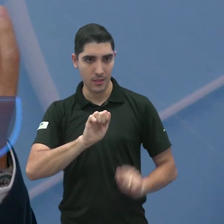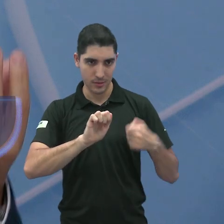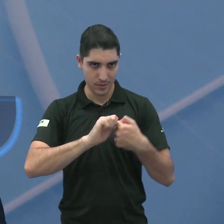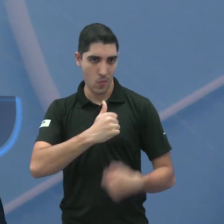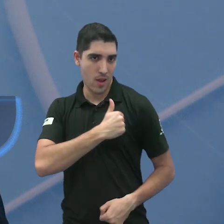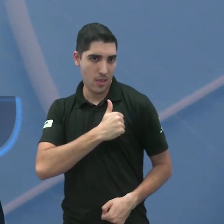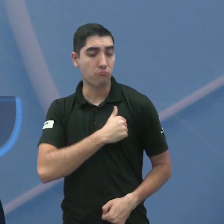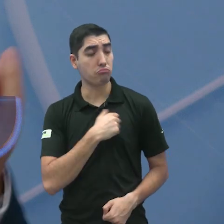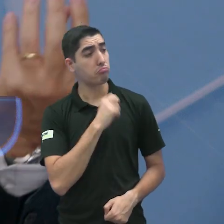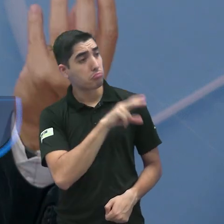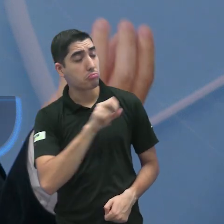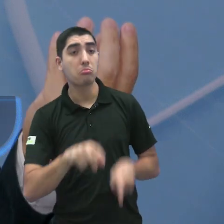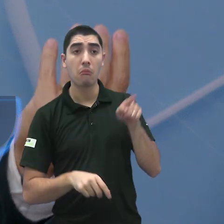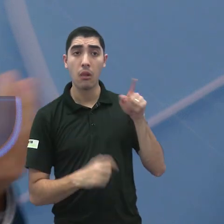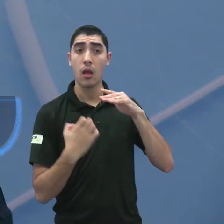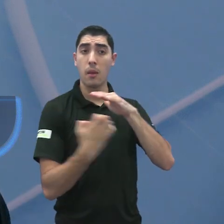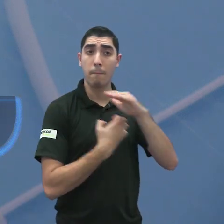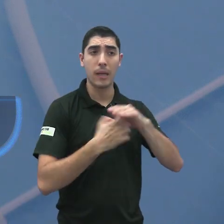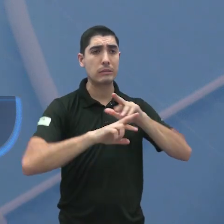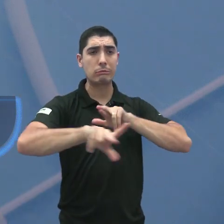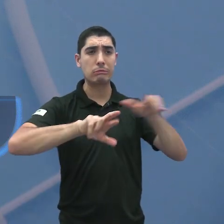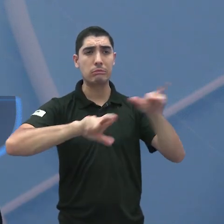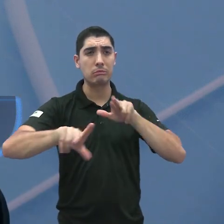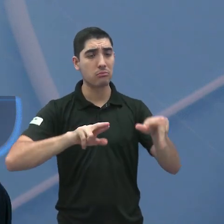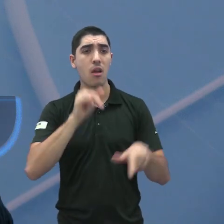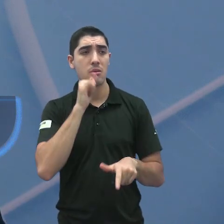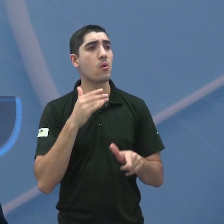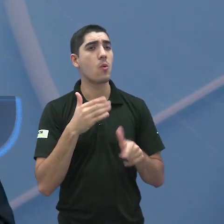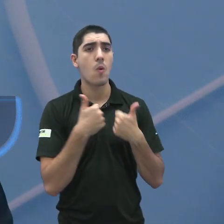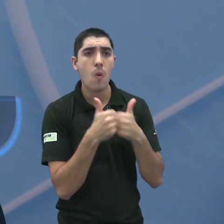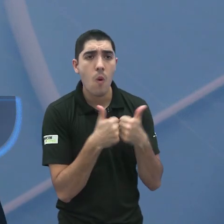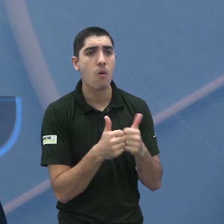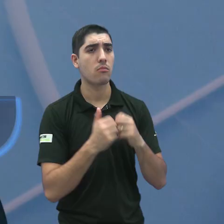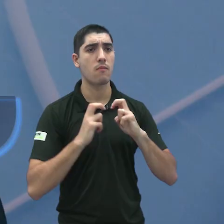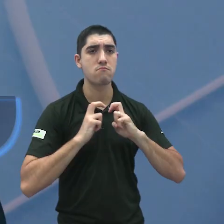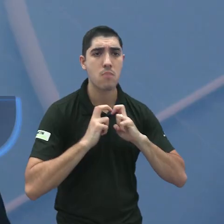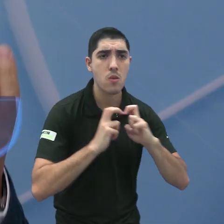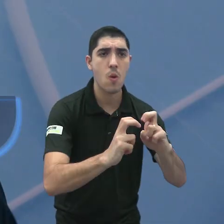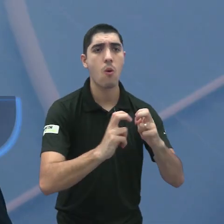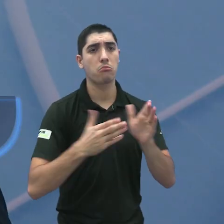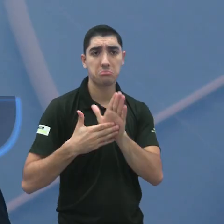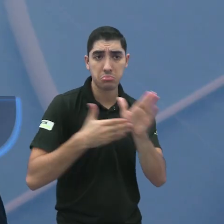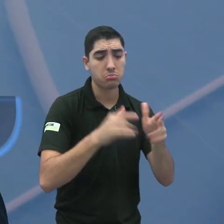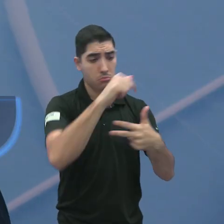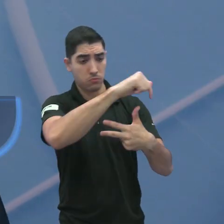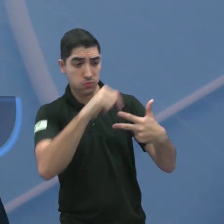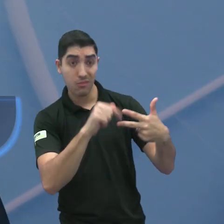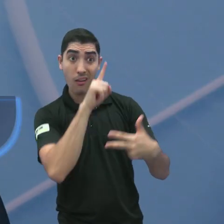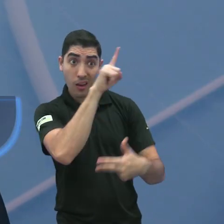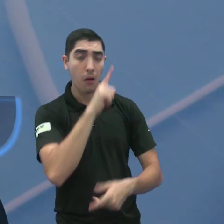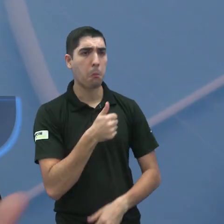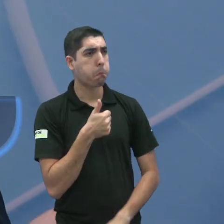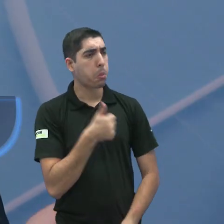são diferentes empresas operando ônibus ou trem intercidades ou o metrô da cidade, que trabalham muito bem juntas,